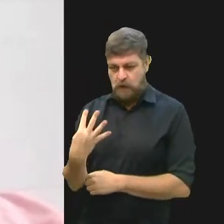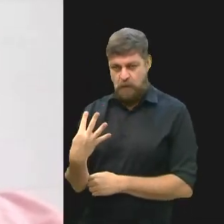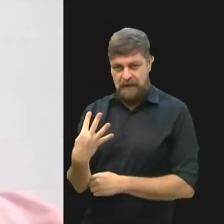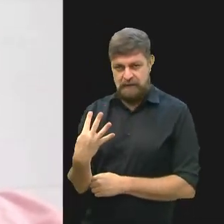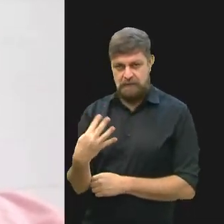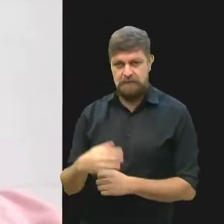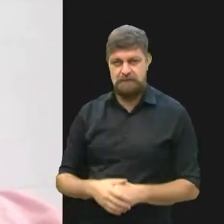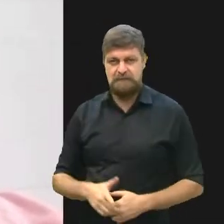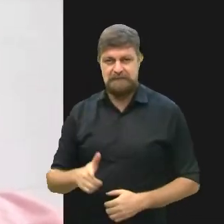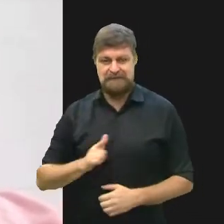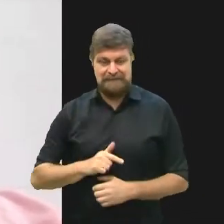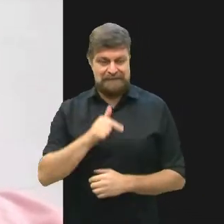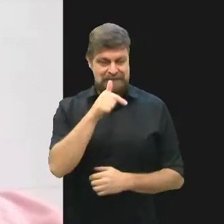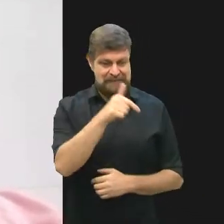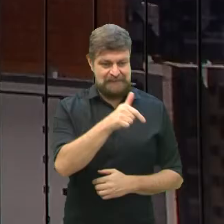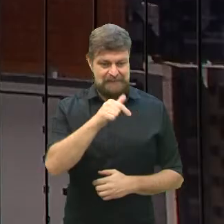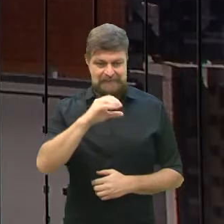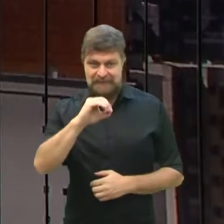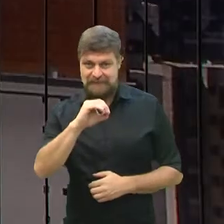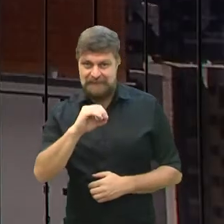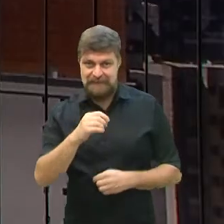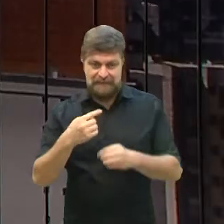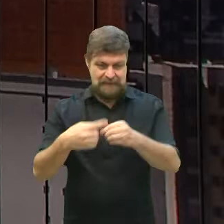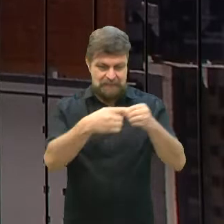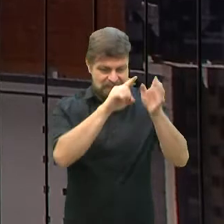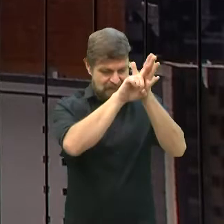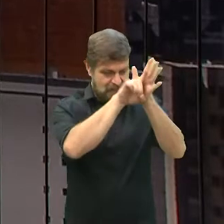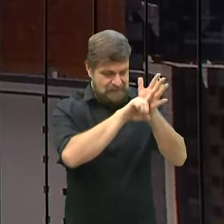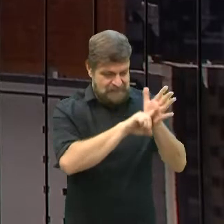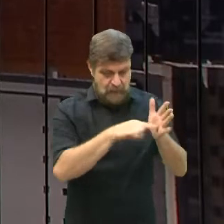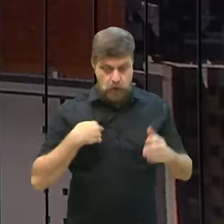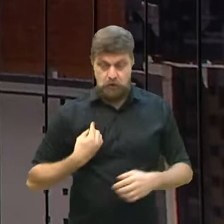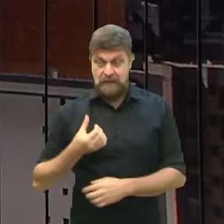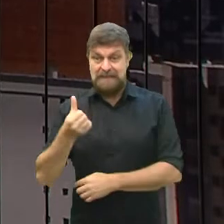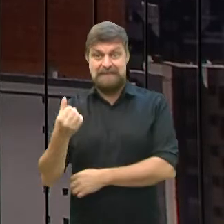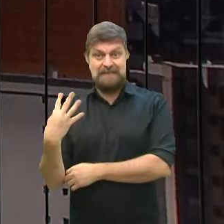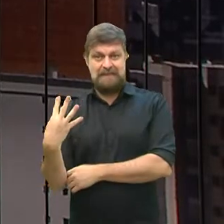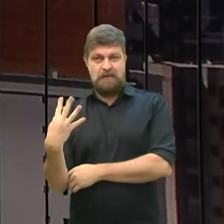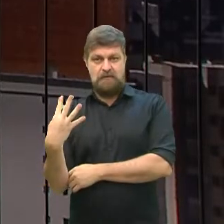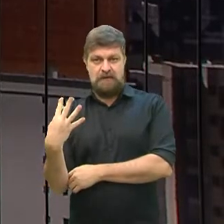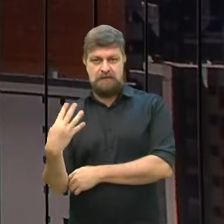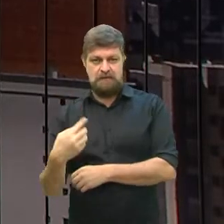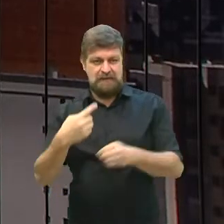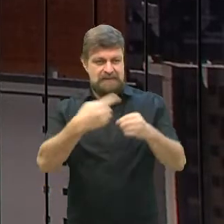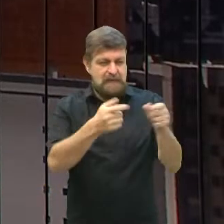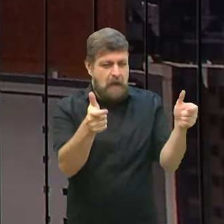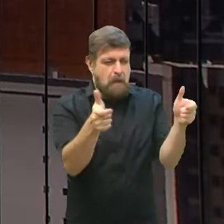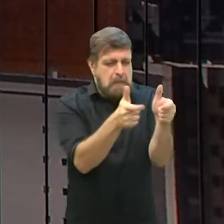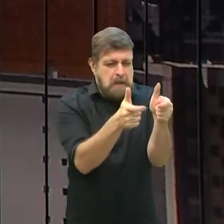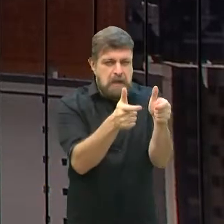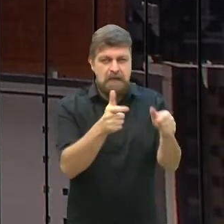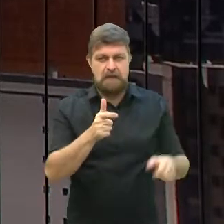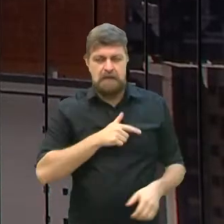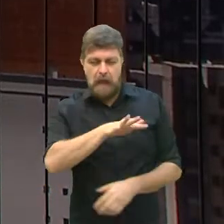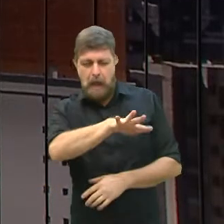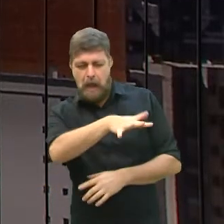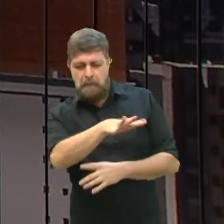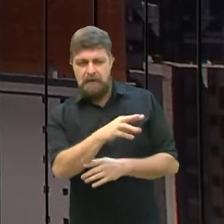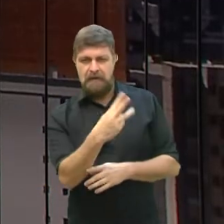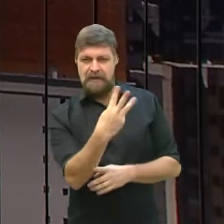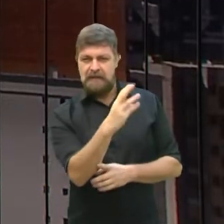em 770 cidades pesquisadas, mas são pequenas e médias cidades. A maioria são cidades com